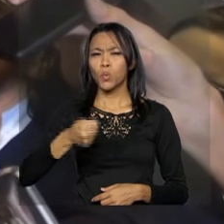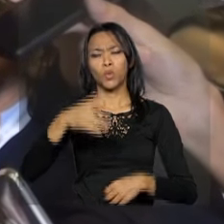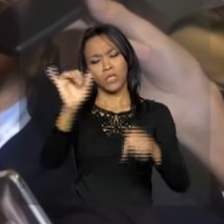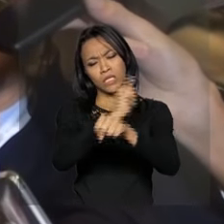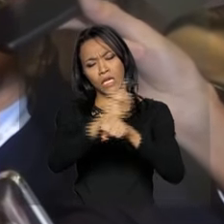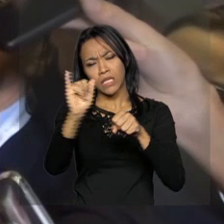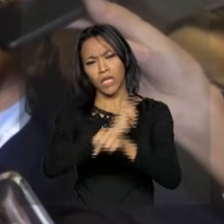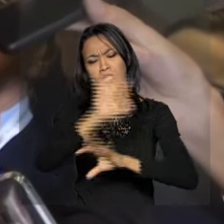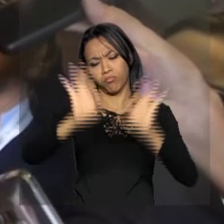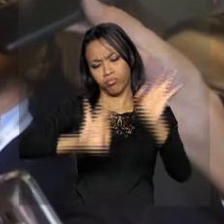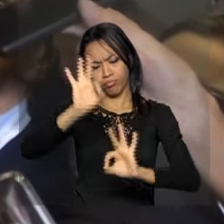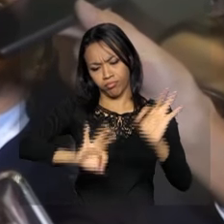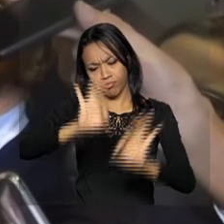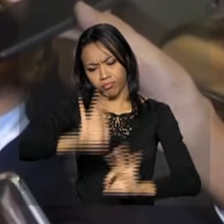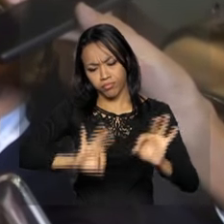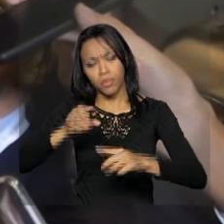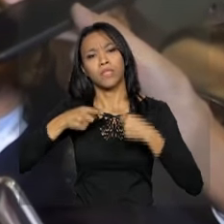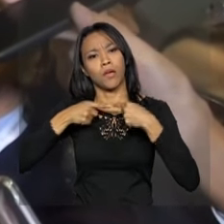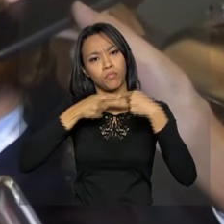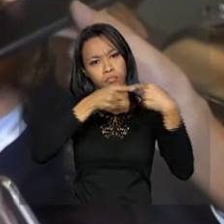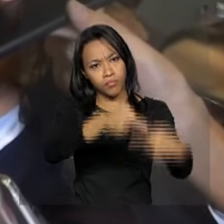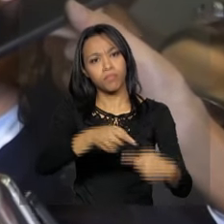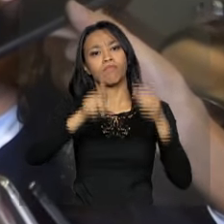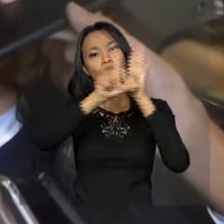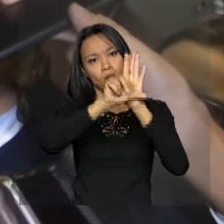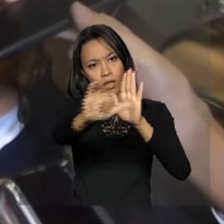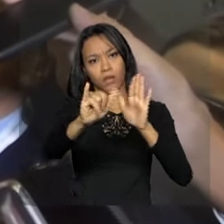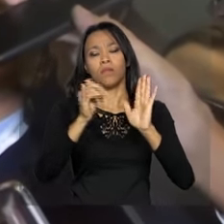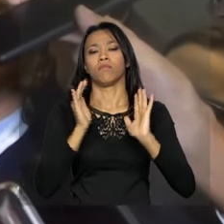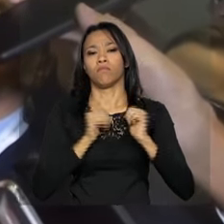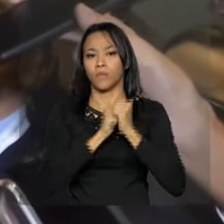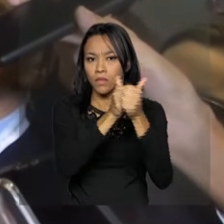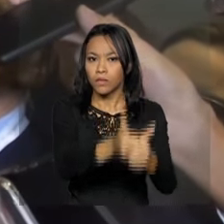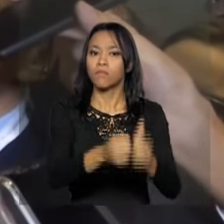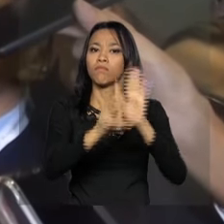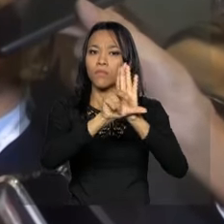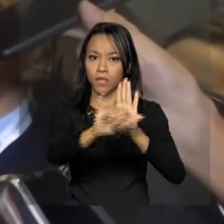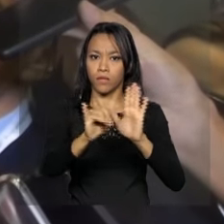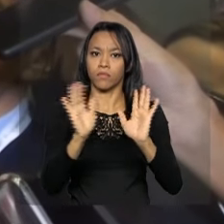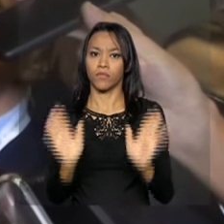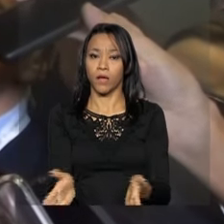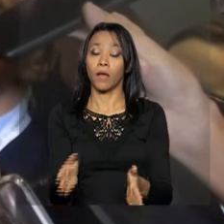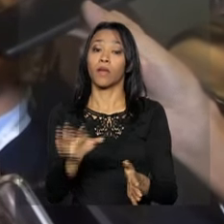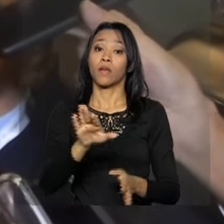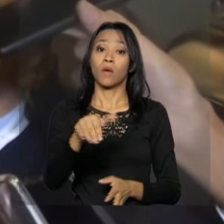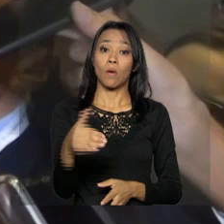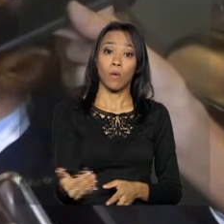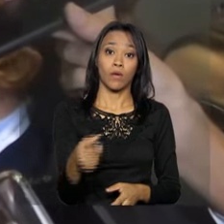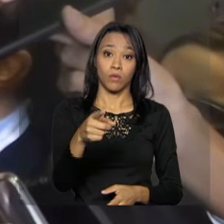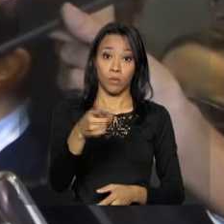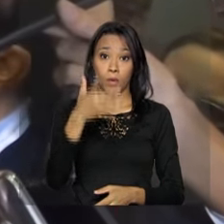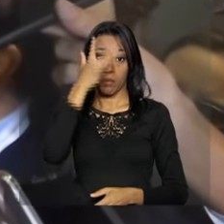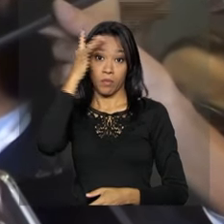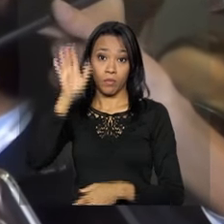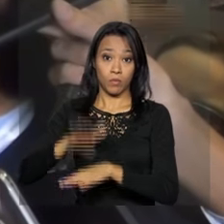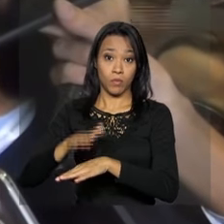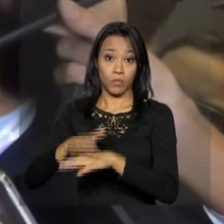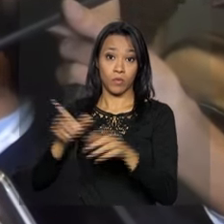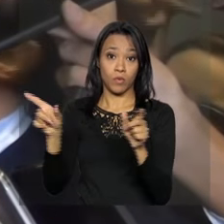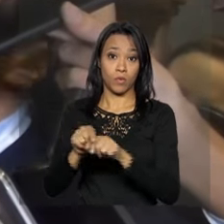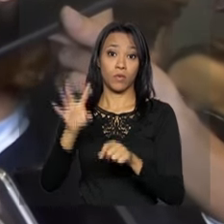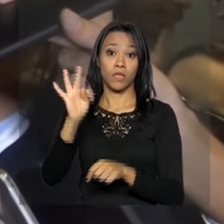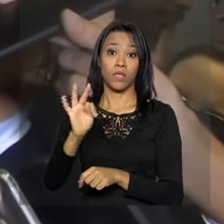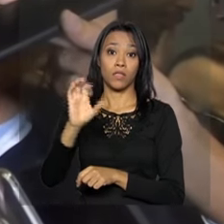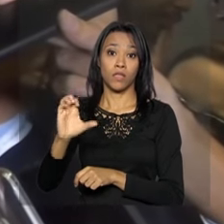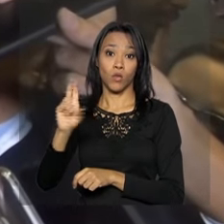com a interpretação da autoridade de contas em vigor no momento da sua adoção. A partir do momento em que a interpretação do TCU mudou, o